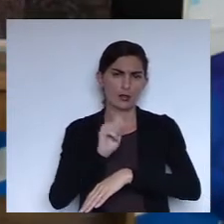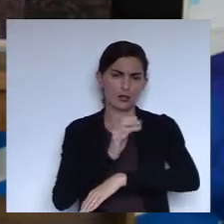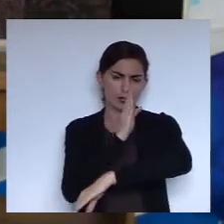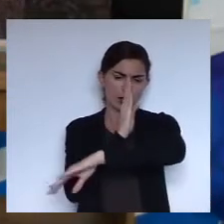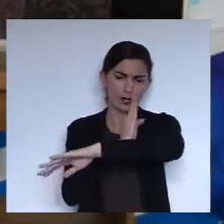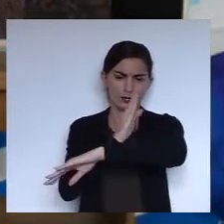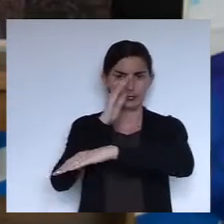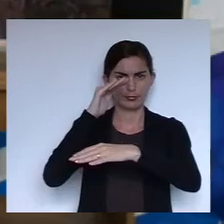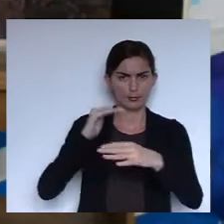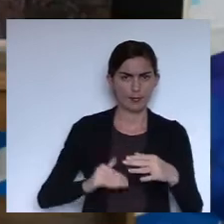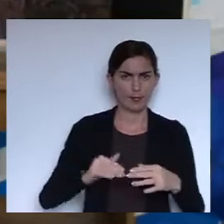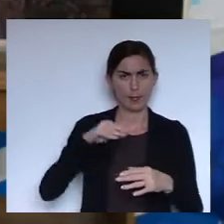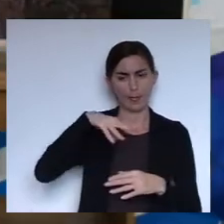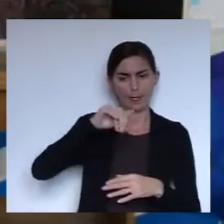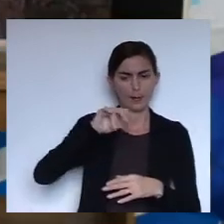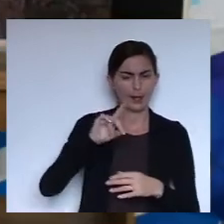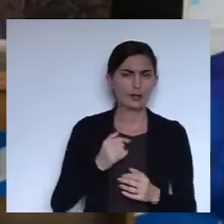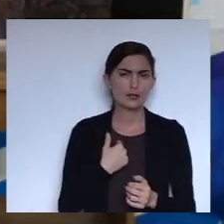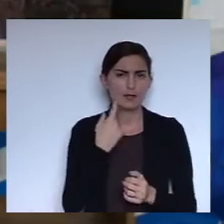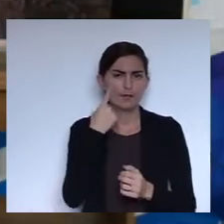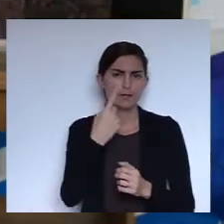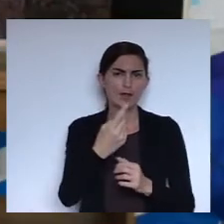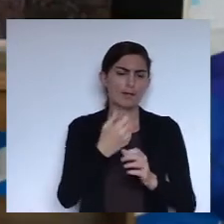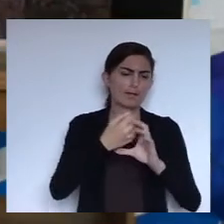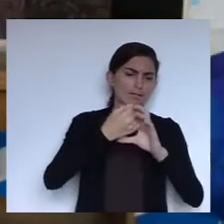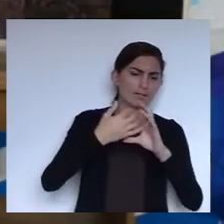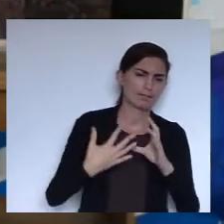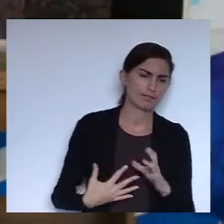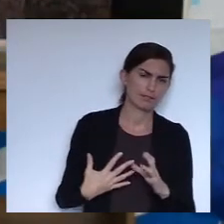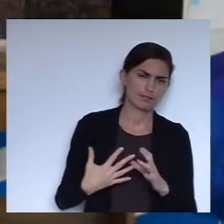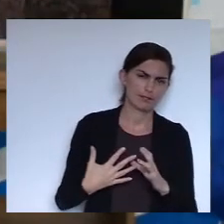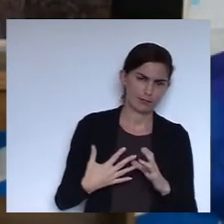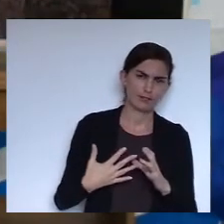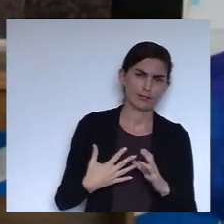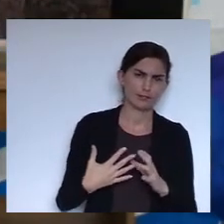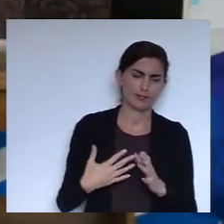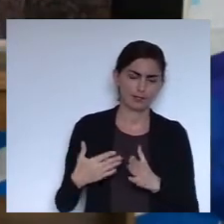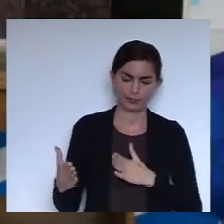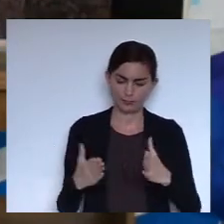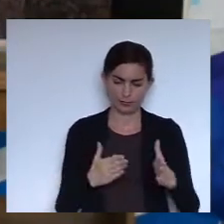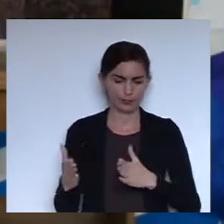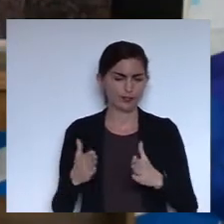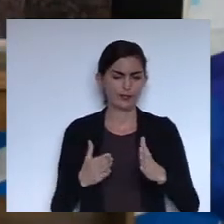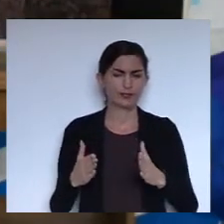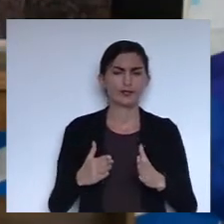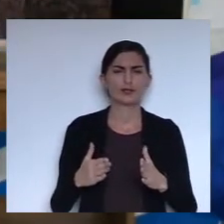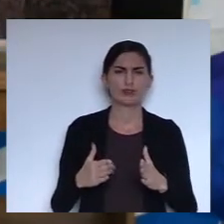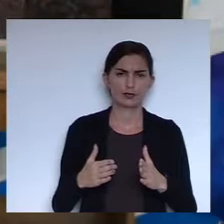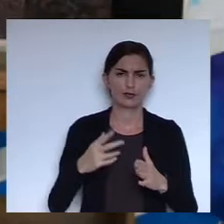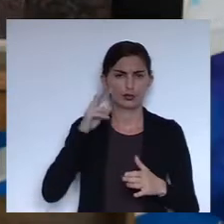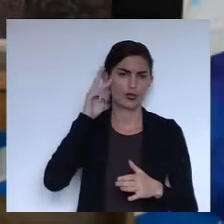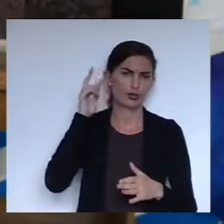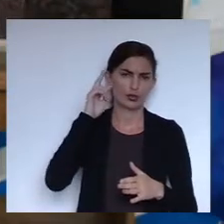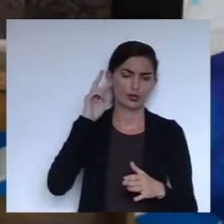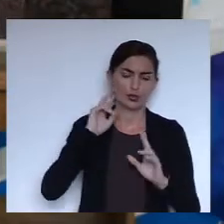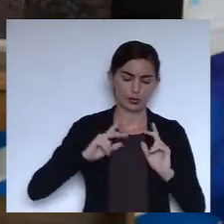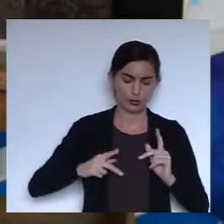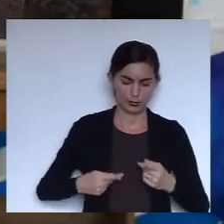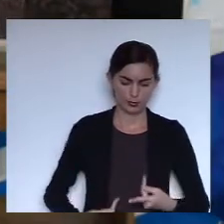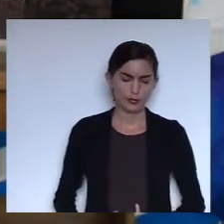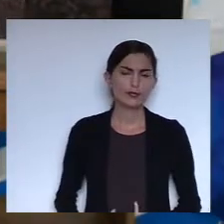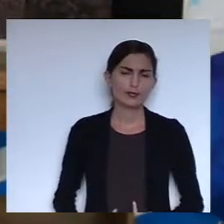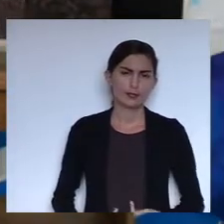Vamos ver aspectos que vão levar ao fim desse período tão conturbado na história da